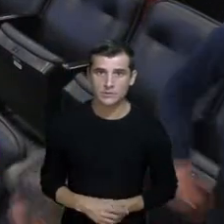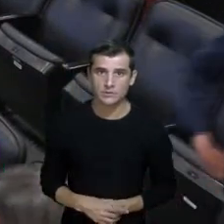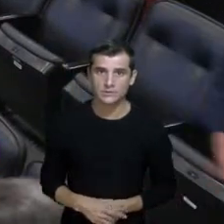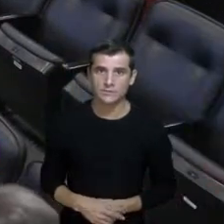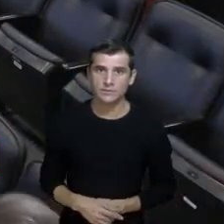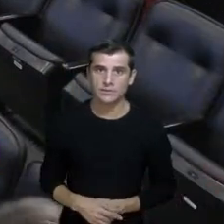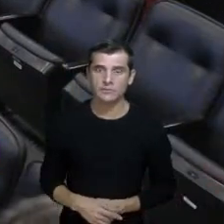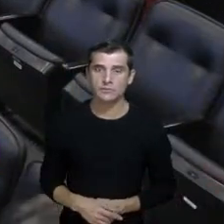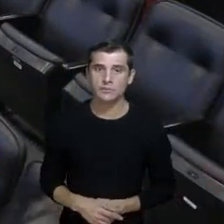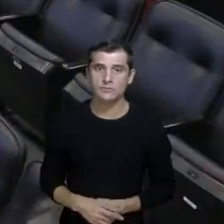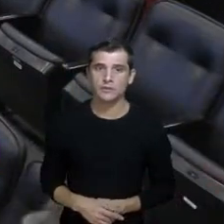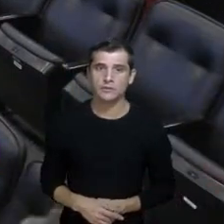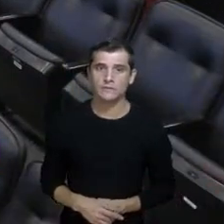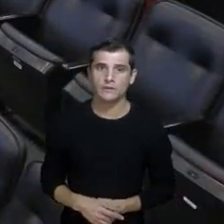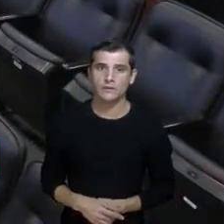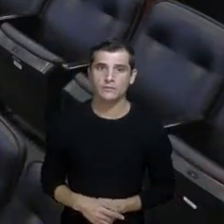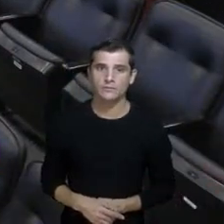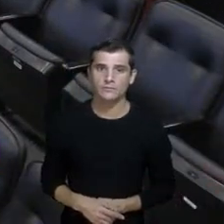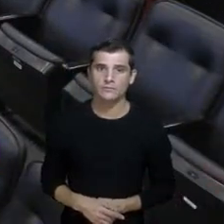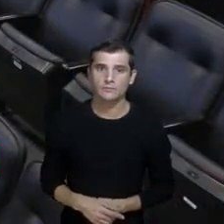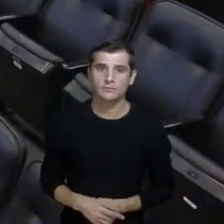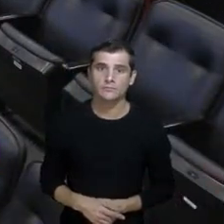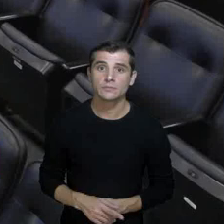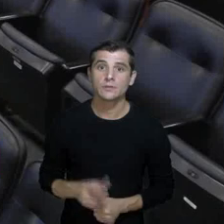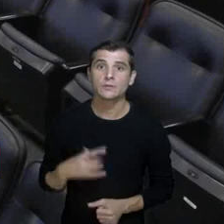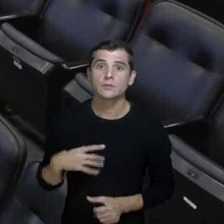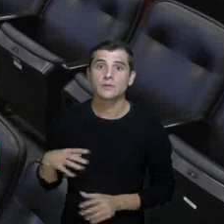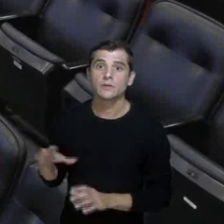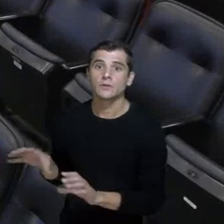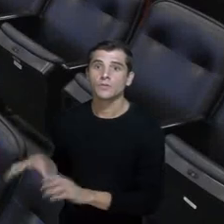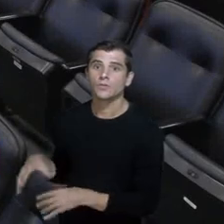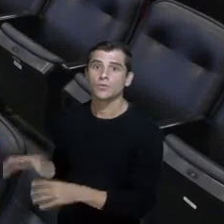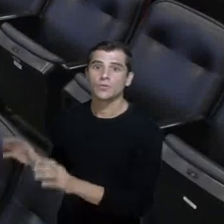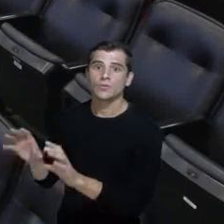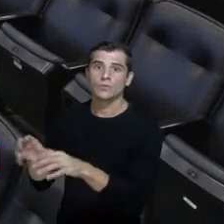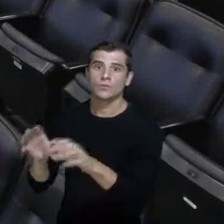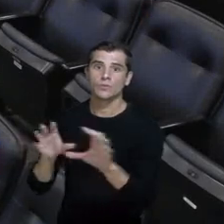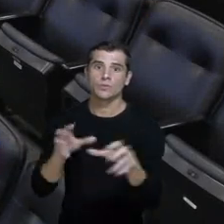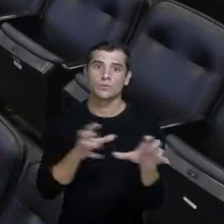frente mais um aqui na frente agora é mão na massa vamos